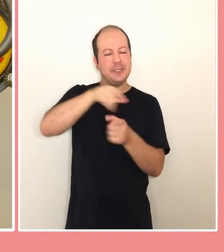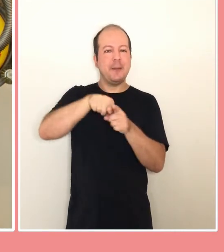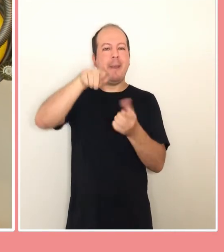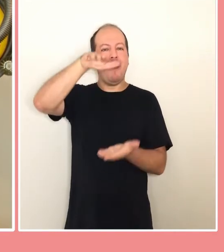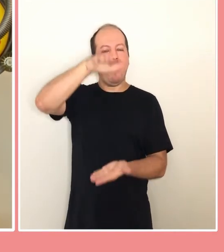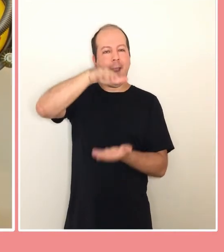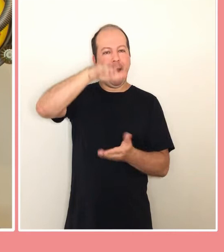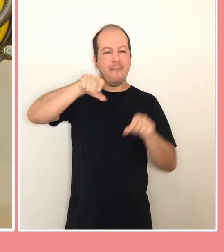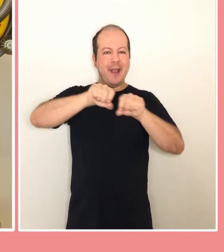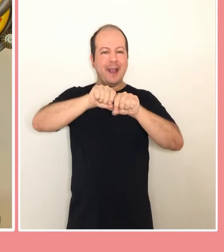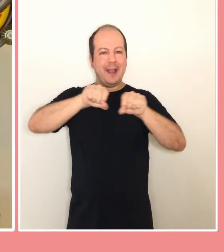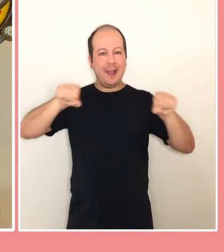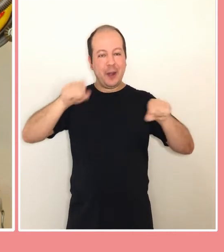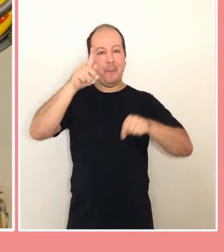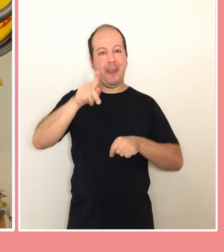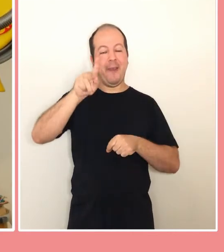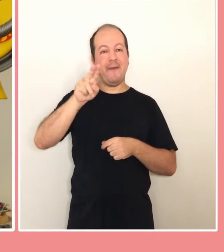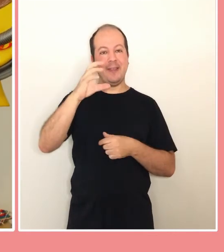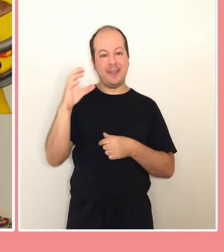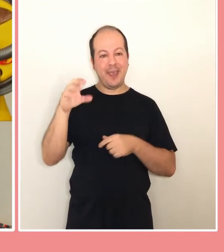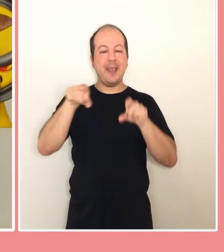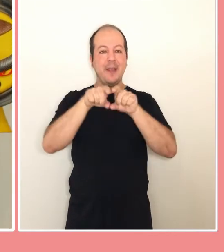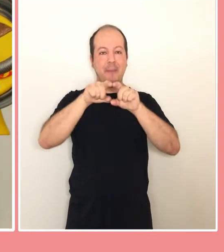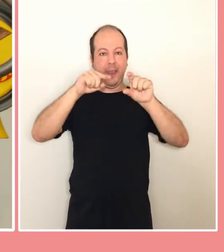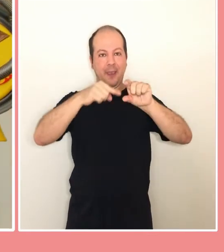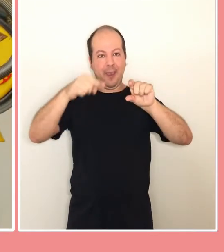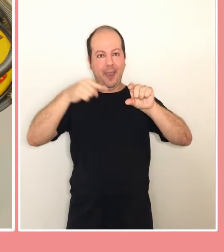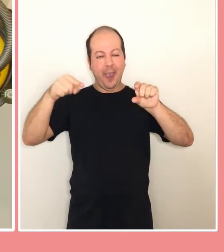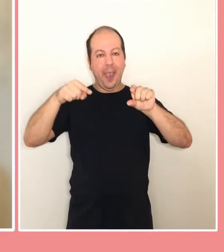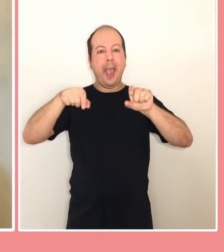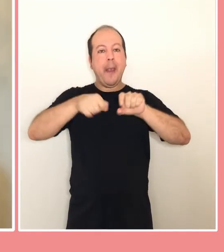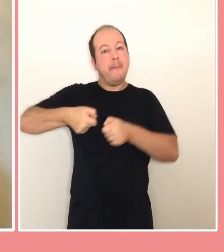PET e um pedaço de conduíte e mangueira.